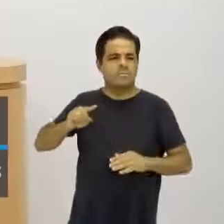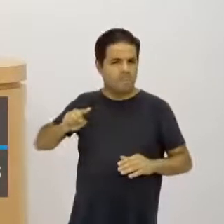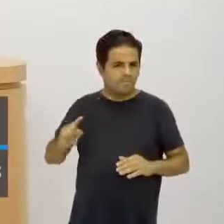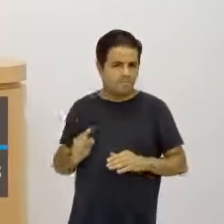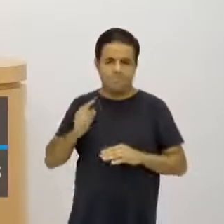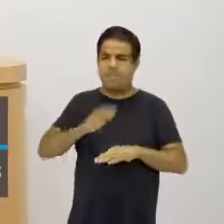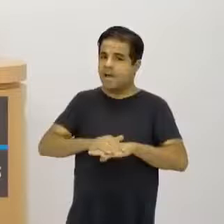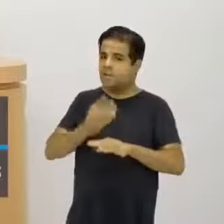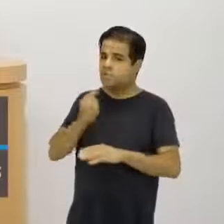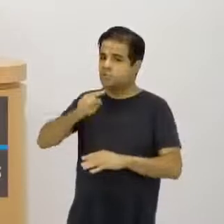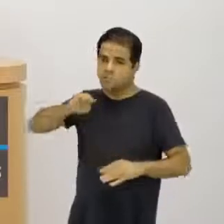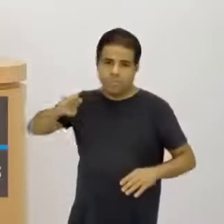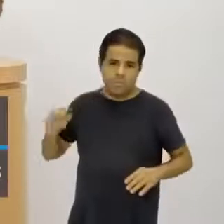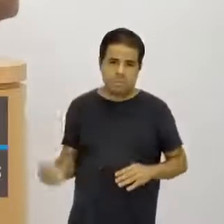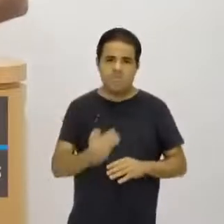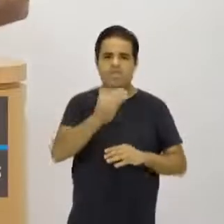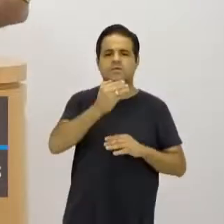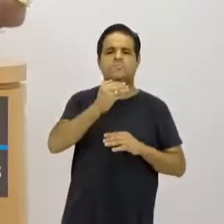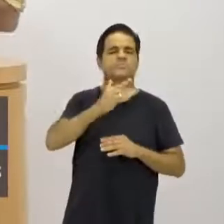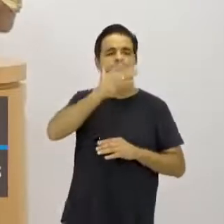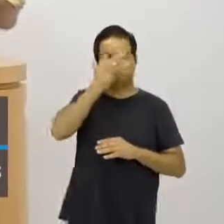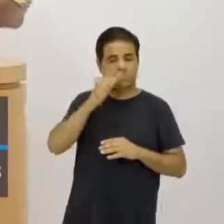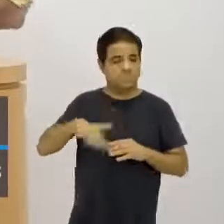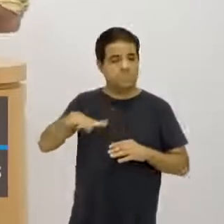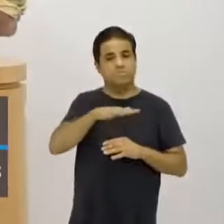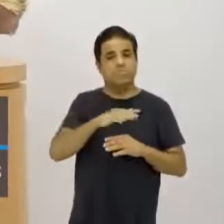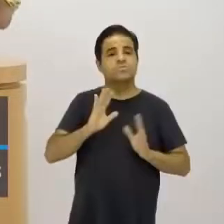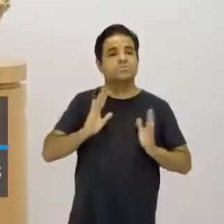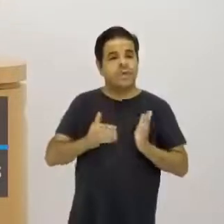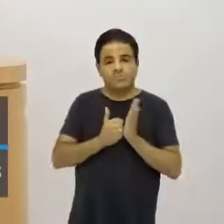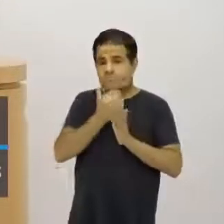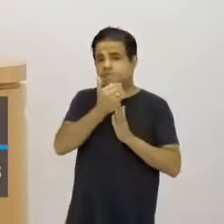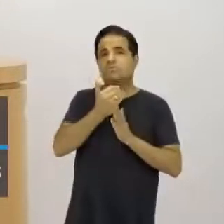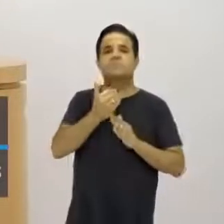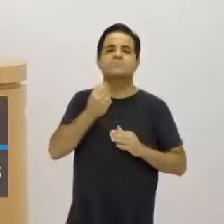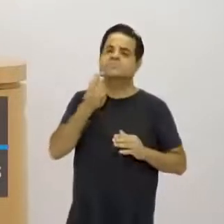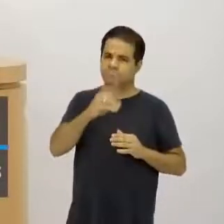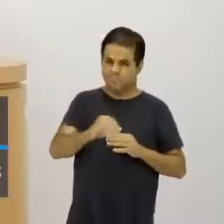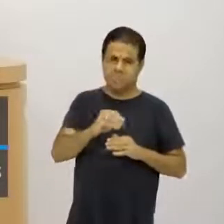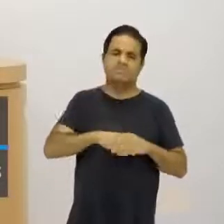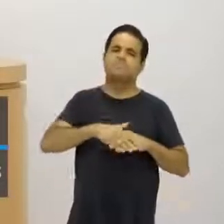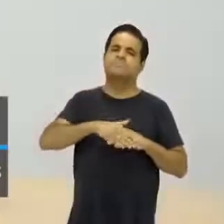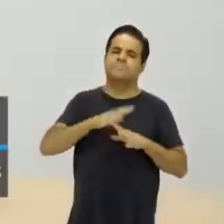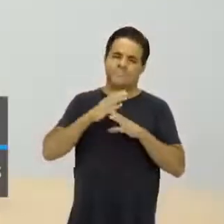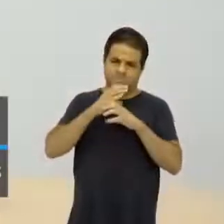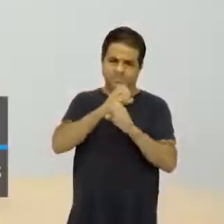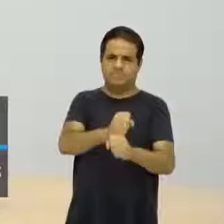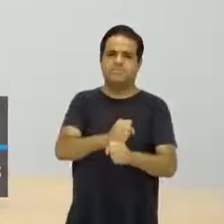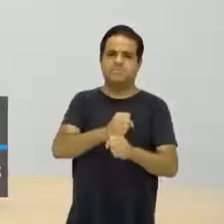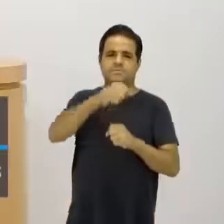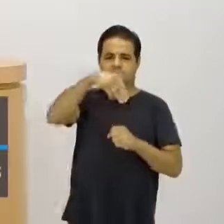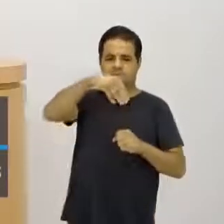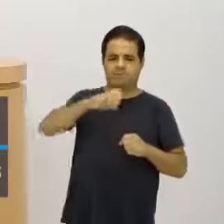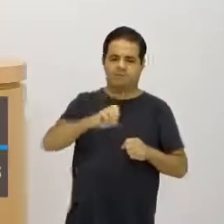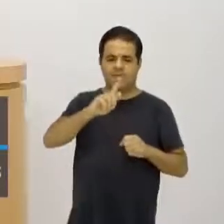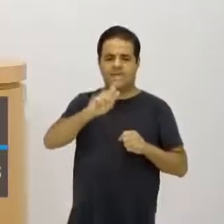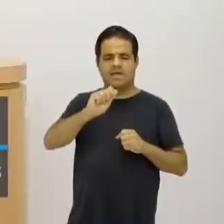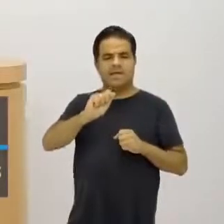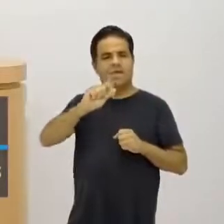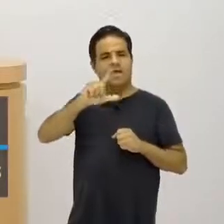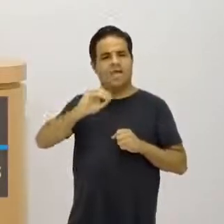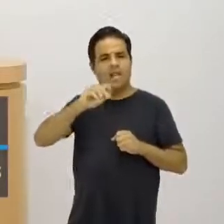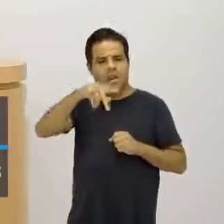de habitantes. E se a gente colocar numa perspectiva atual, já passou dos 10 faz tempo, somos uma megalópole. Isso